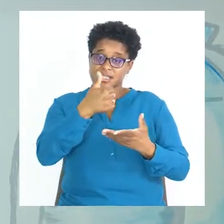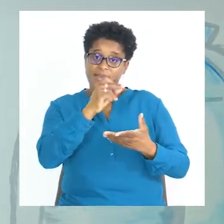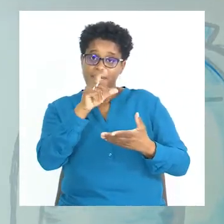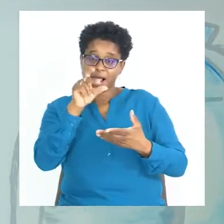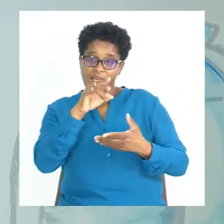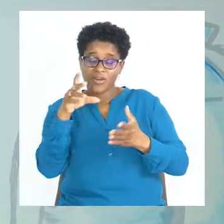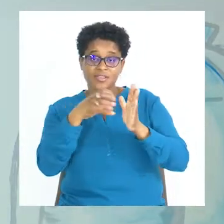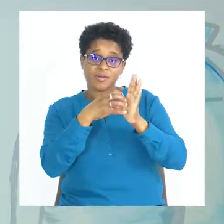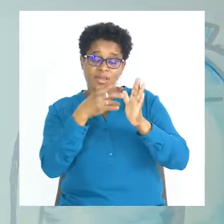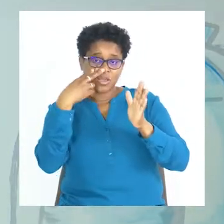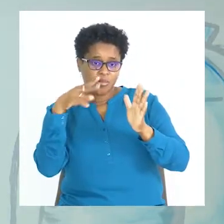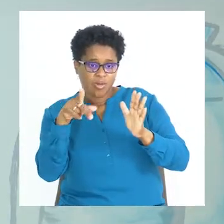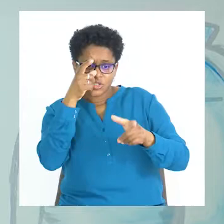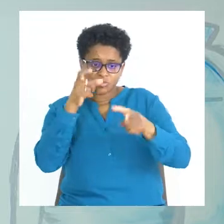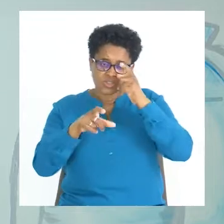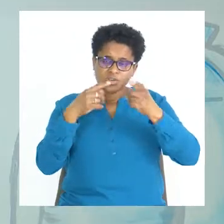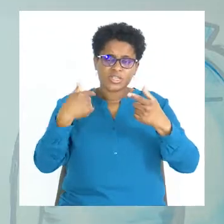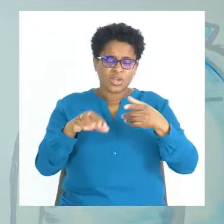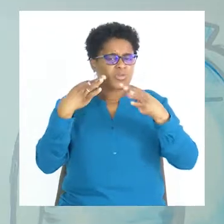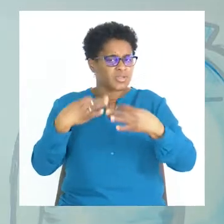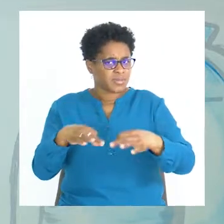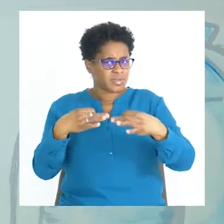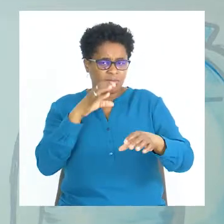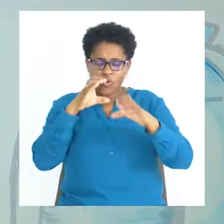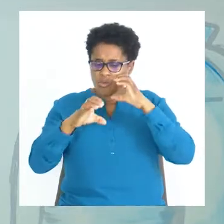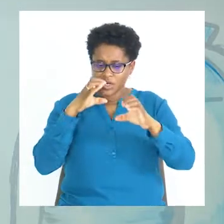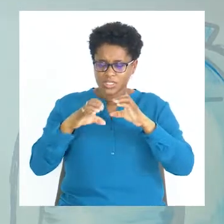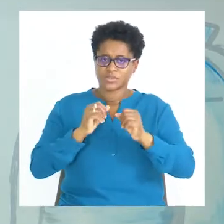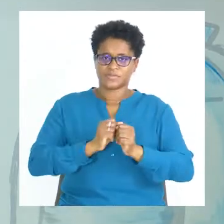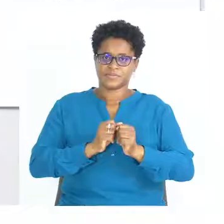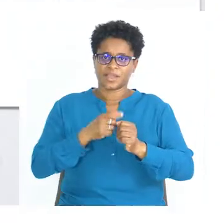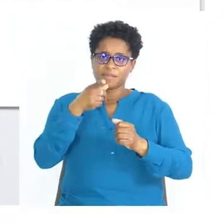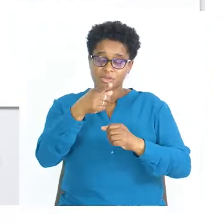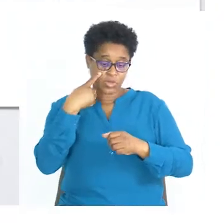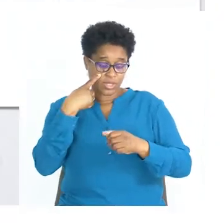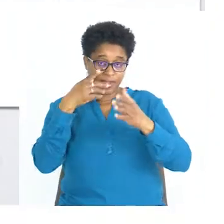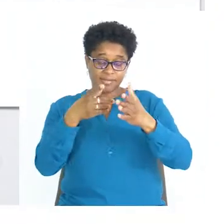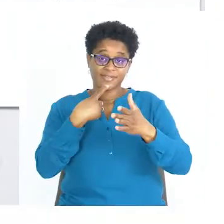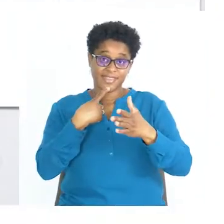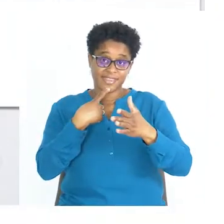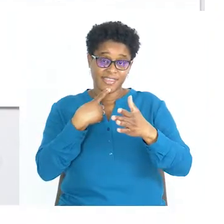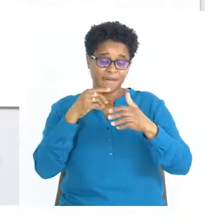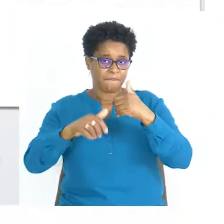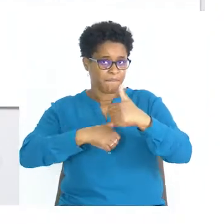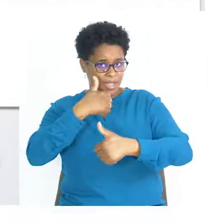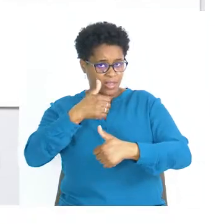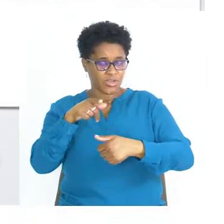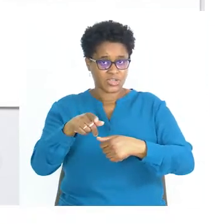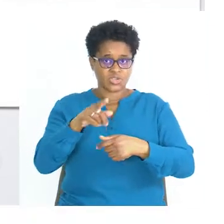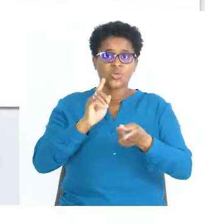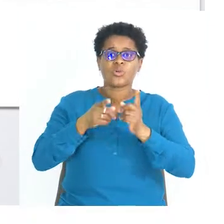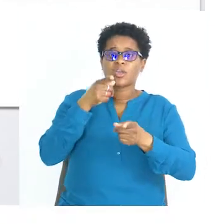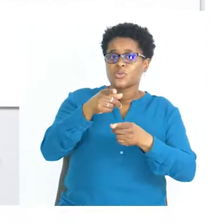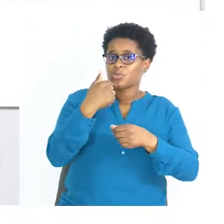esses balões, essas imagens, mostram que as pessoas estão em constante comunicação. Para entenderes melhor isto, o que é